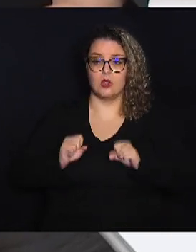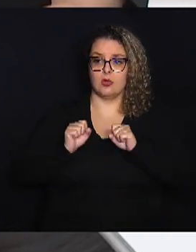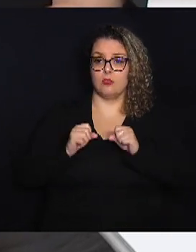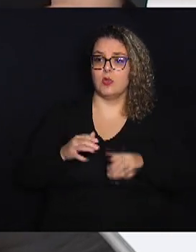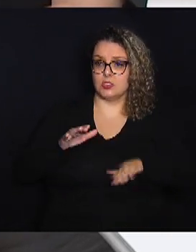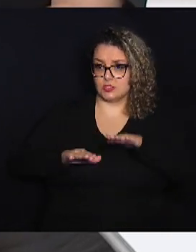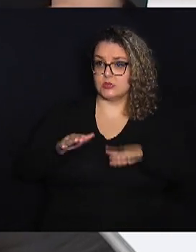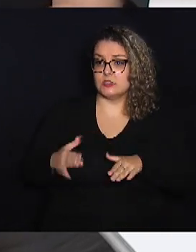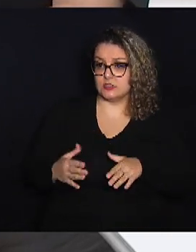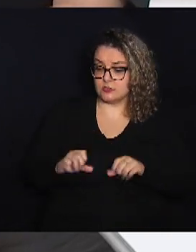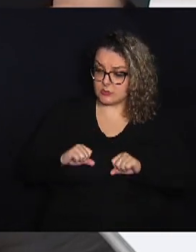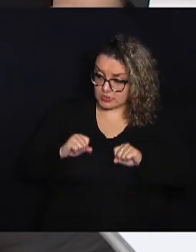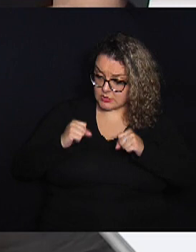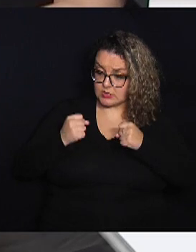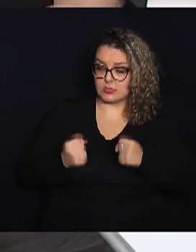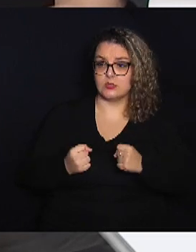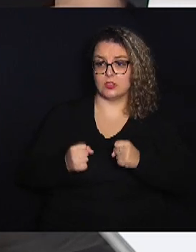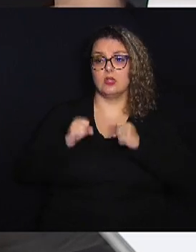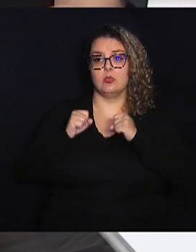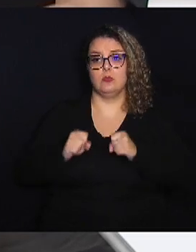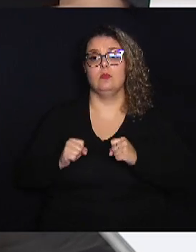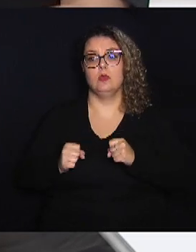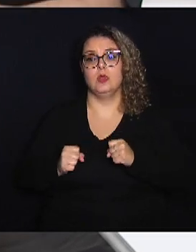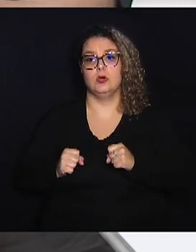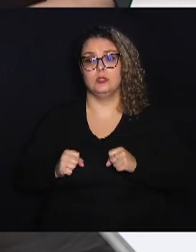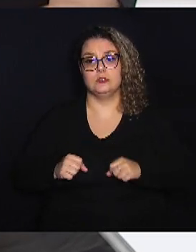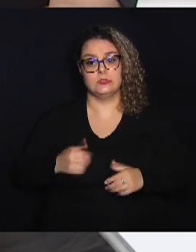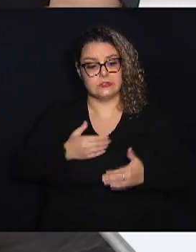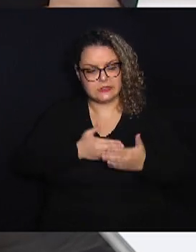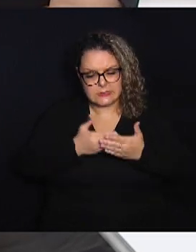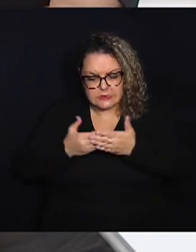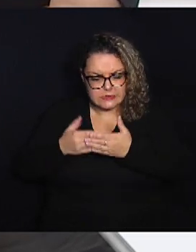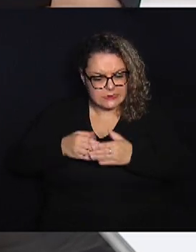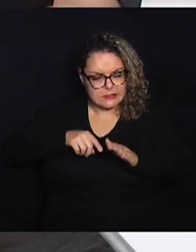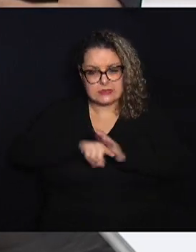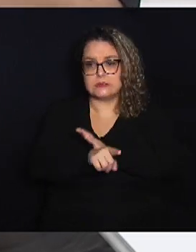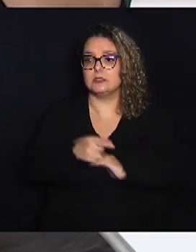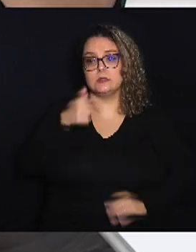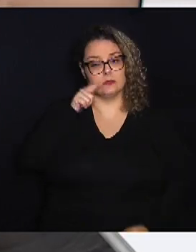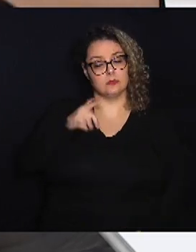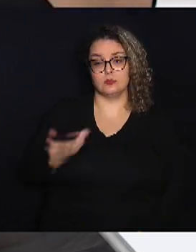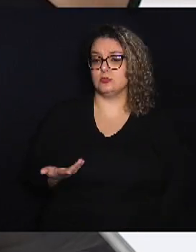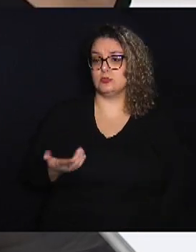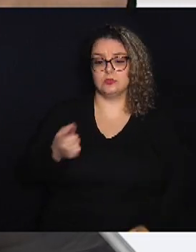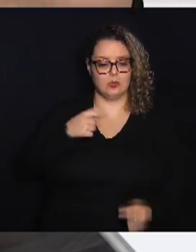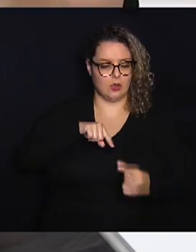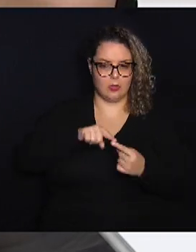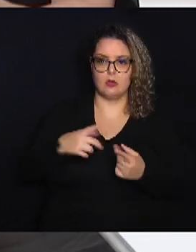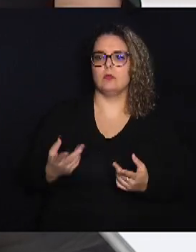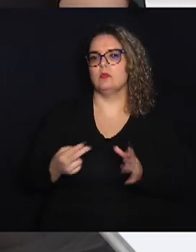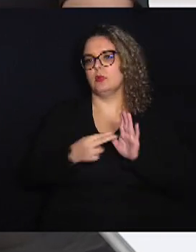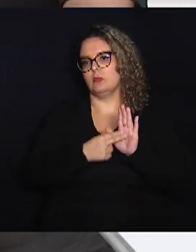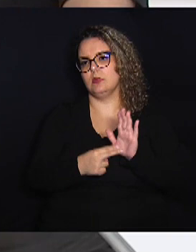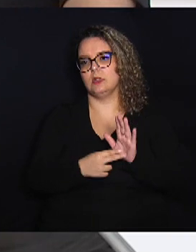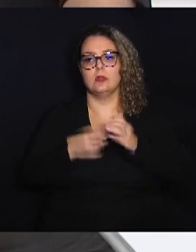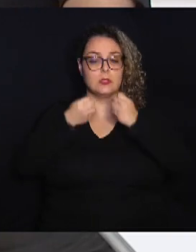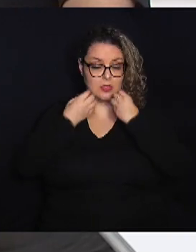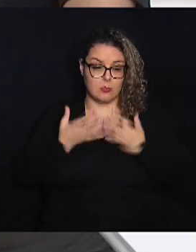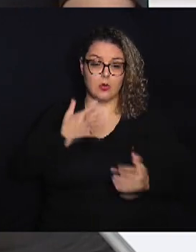vezes estar se dedicando, ela pode estar empenhada e ainda assim não alcançar um objetivo, uma nota.